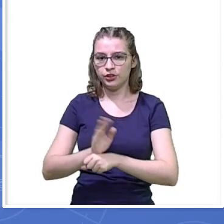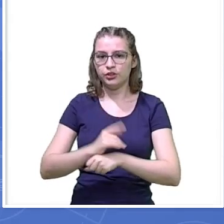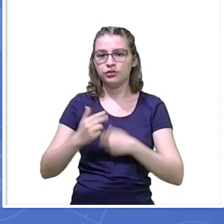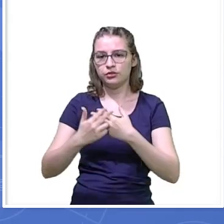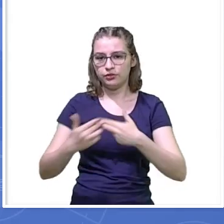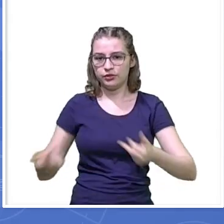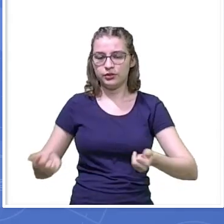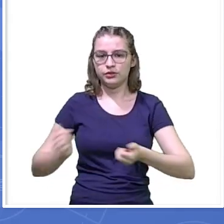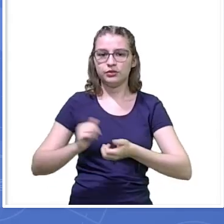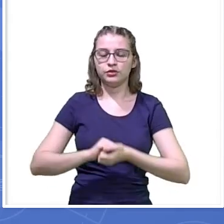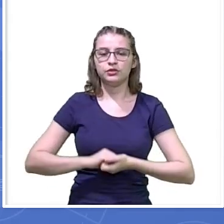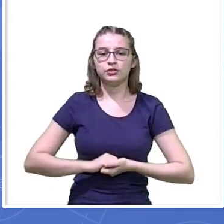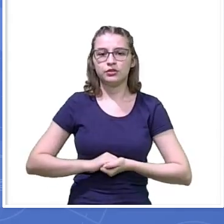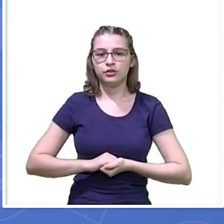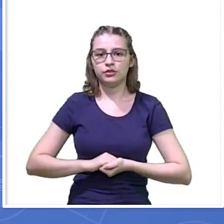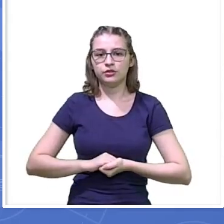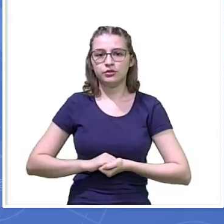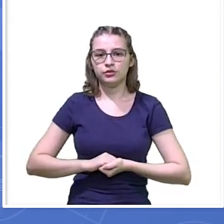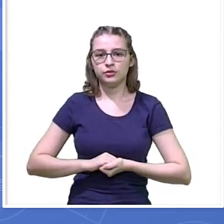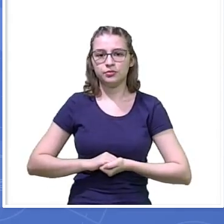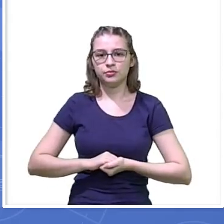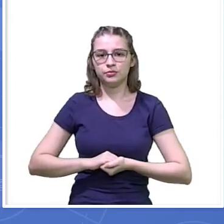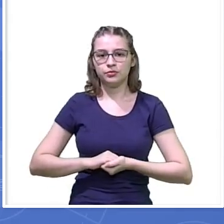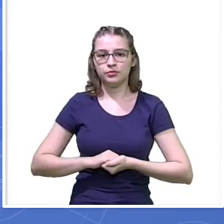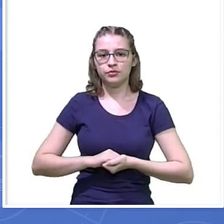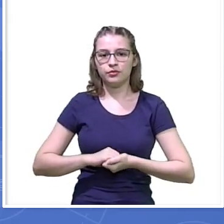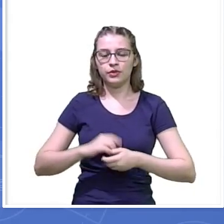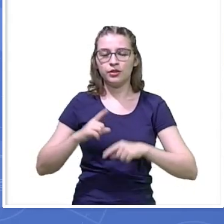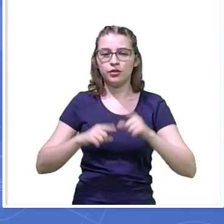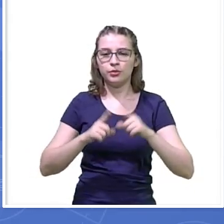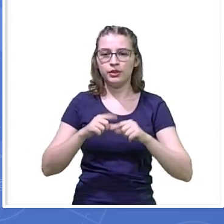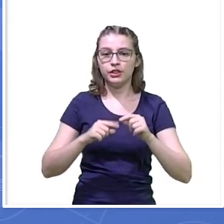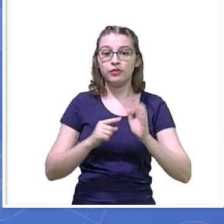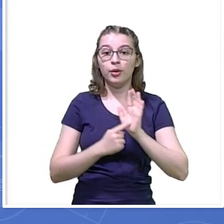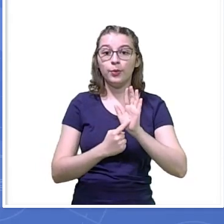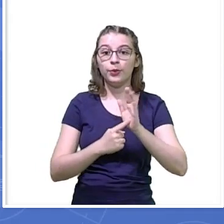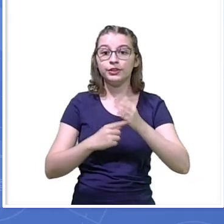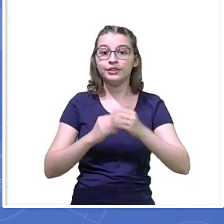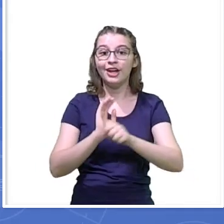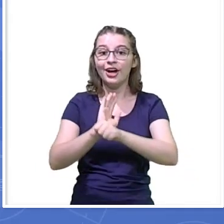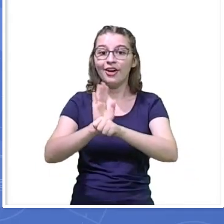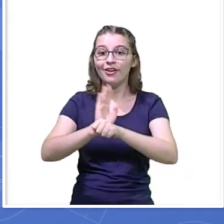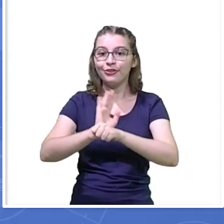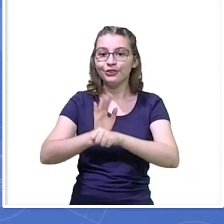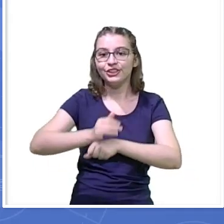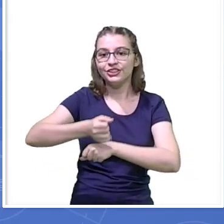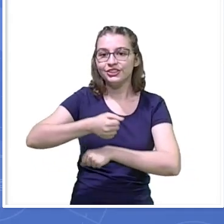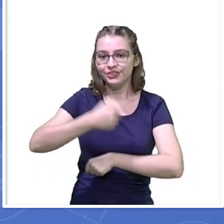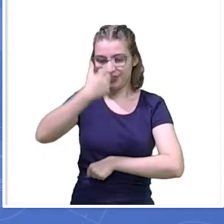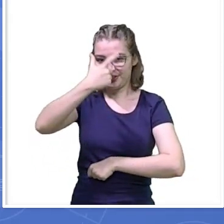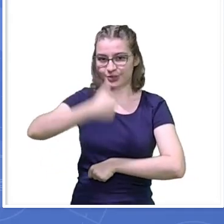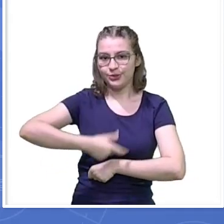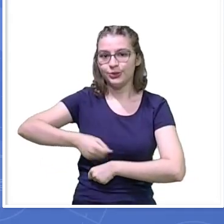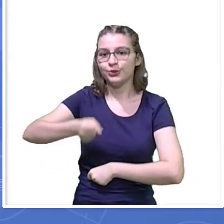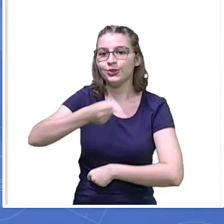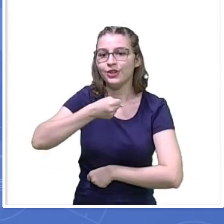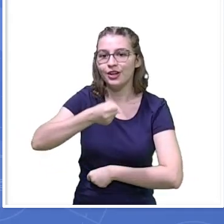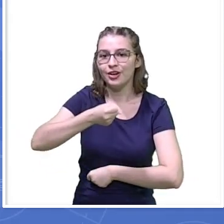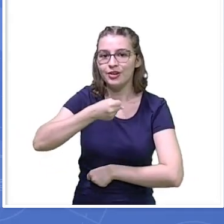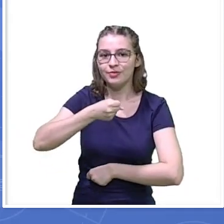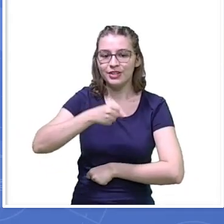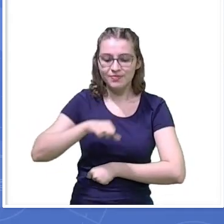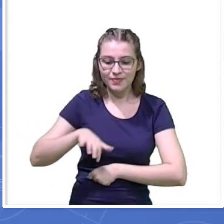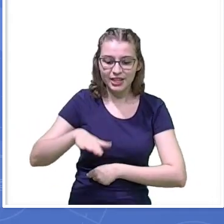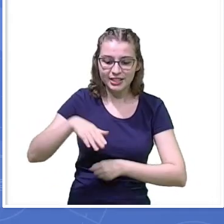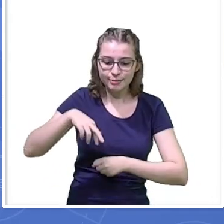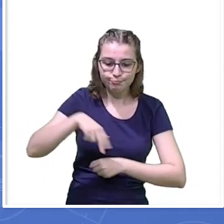esse recurso, né, que foi criado, ele mostra exatamente um vídeo onde mostra um repórter, né, passando exatamente na área ali